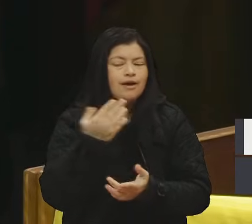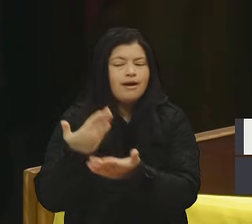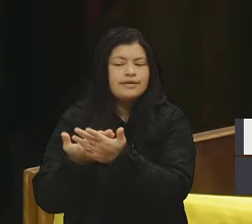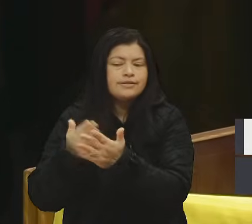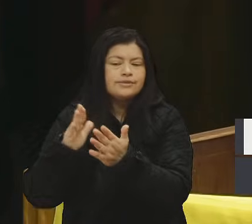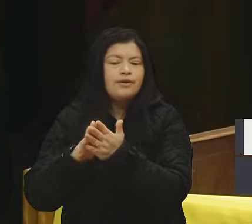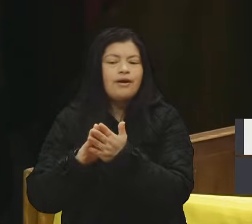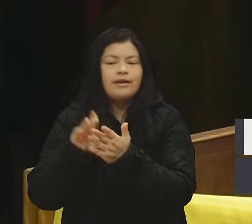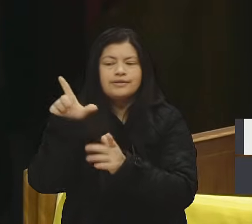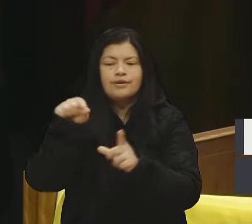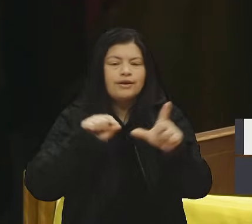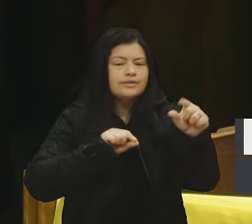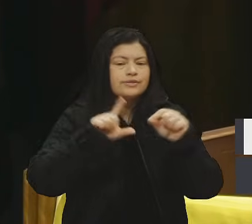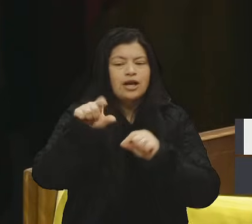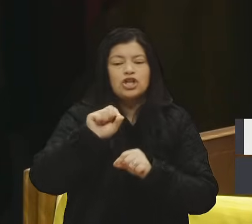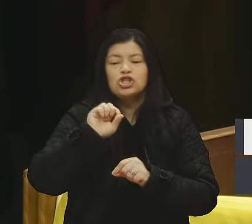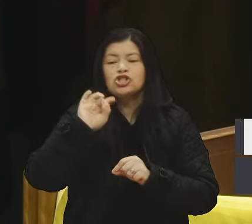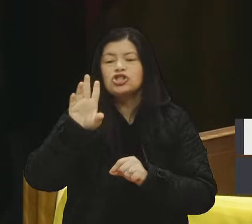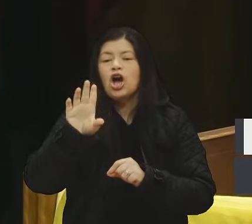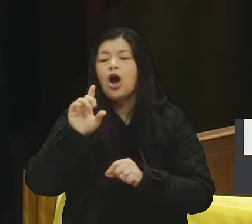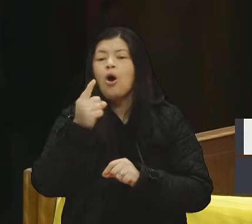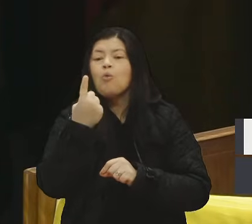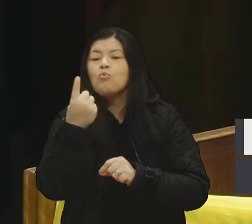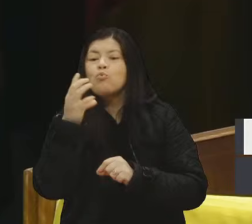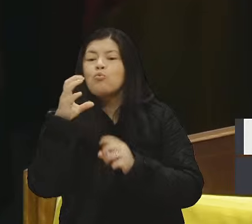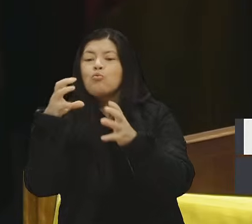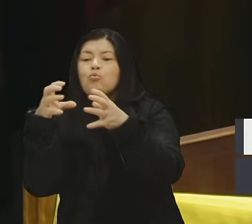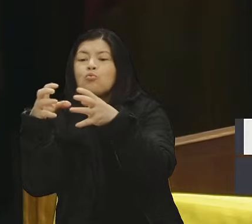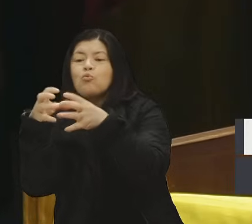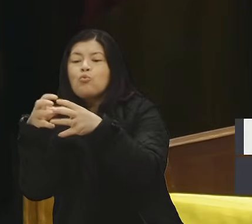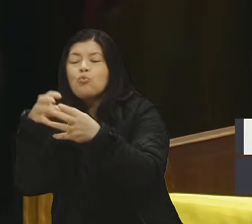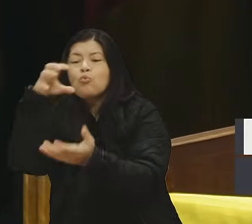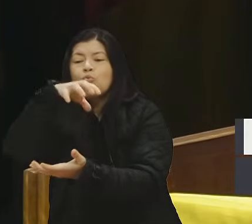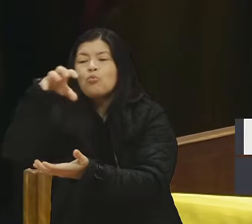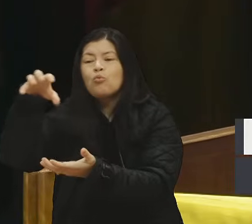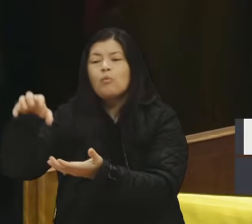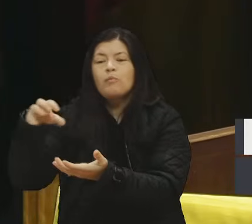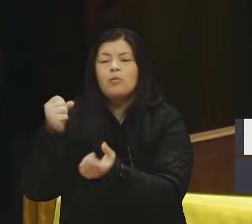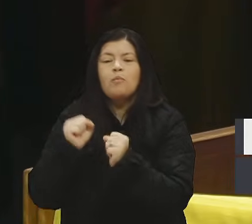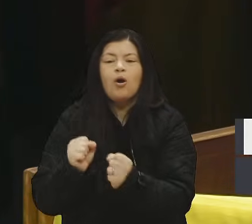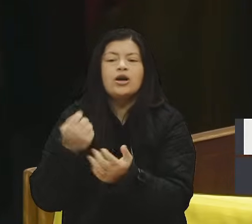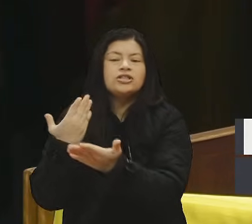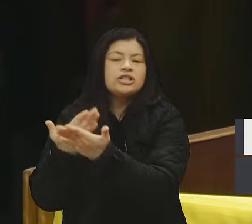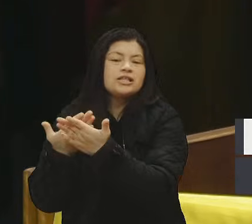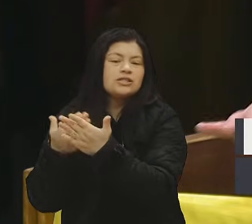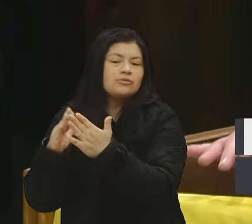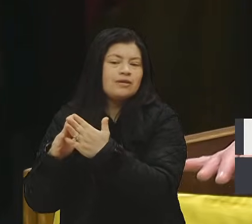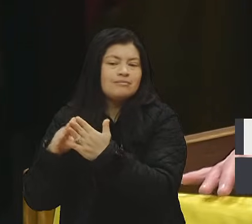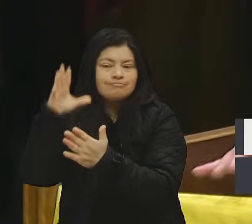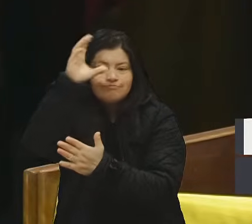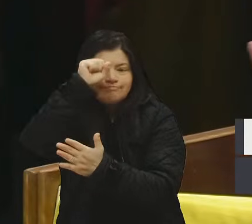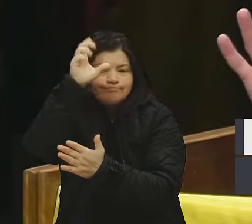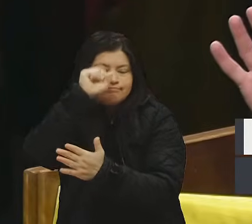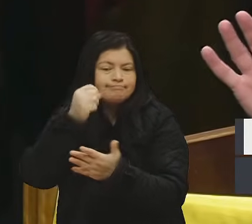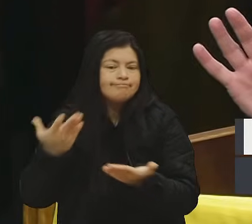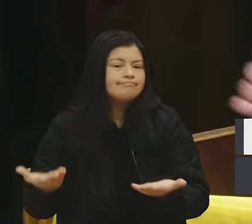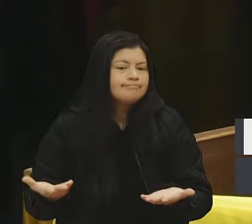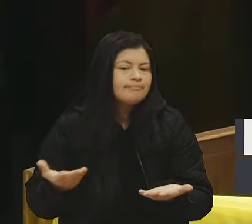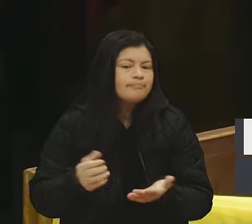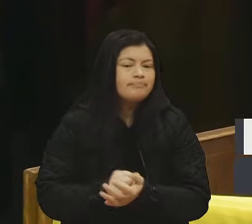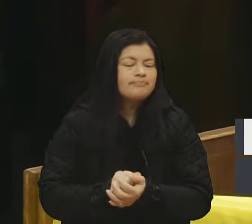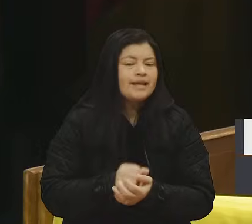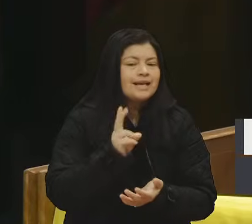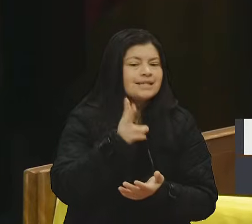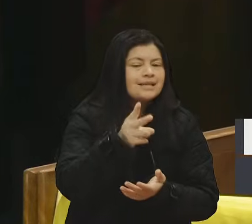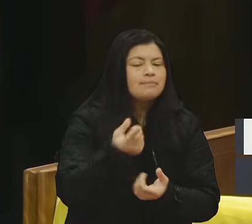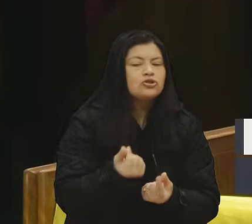só alguns vão poder estudar. E vão estudar se estiverem de acordo com o figurino daquela escola. Porque eu sempre digo aqui, com o